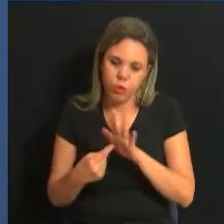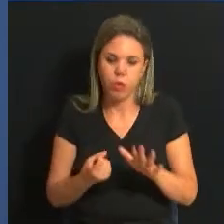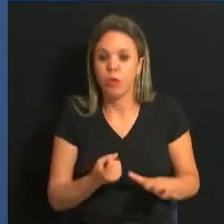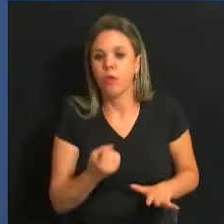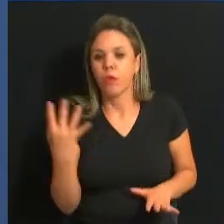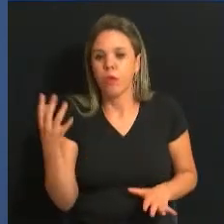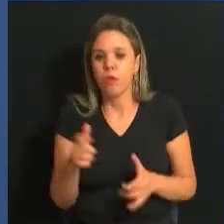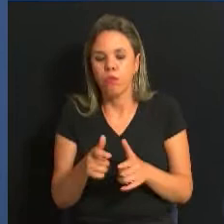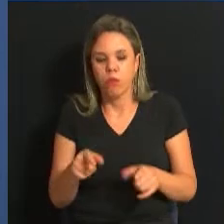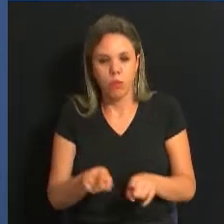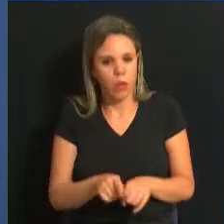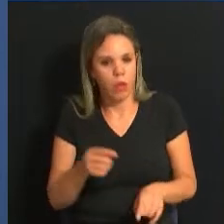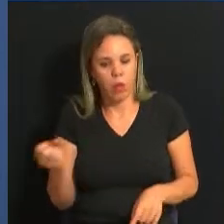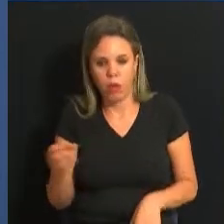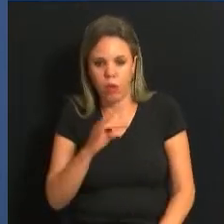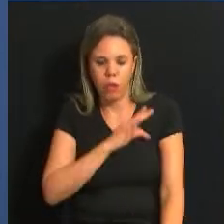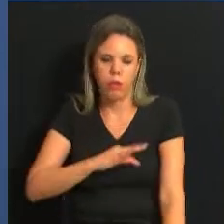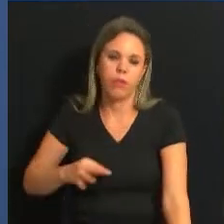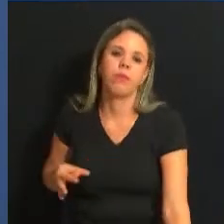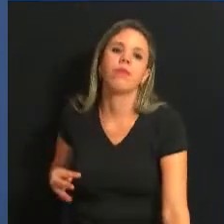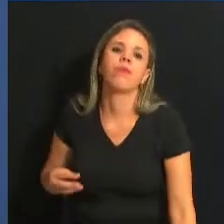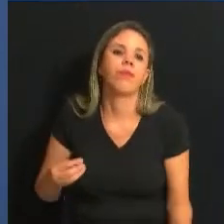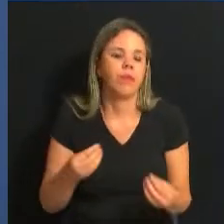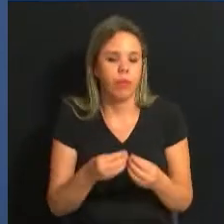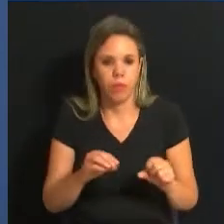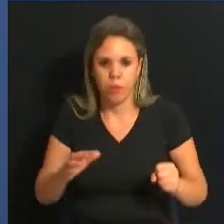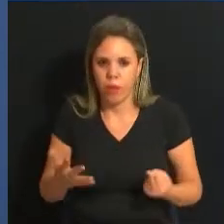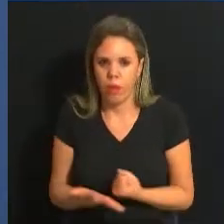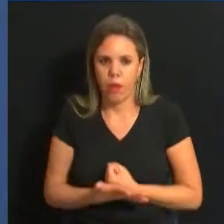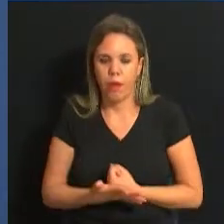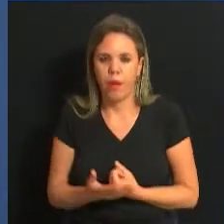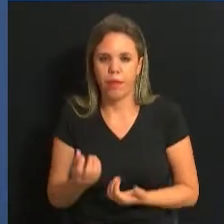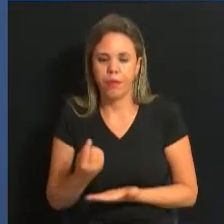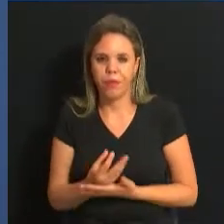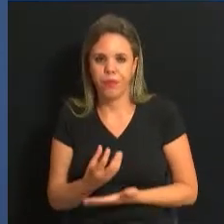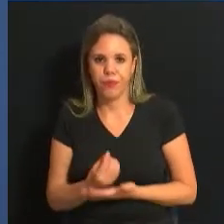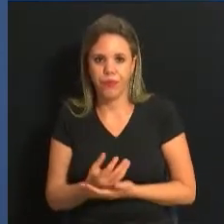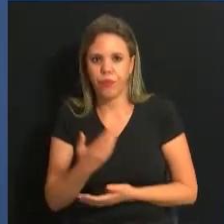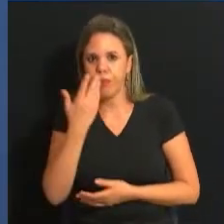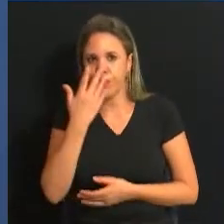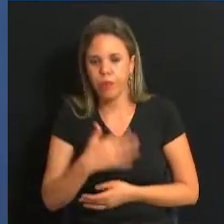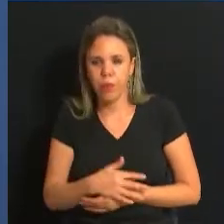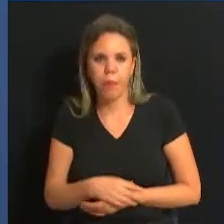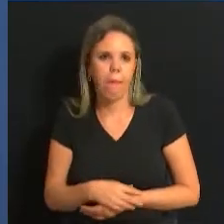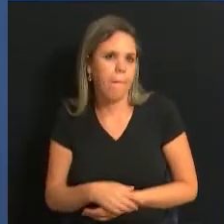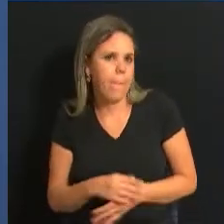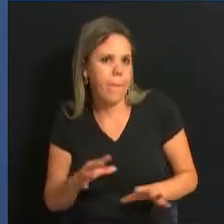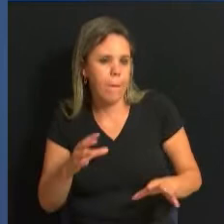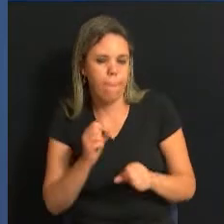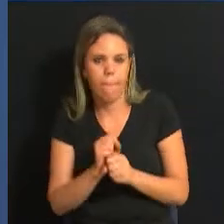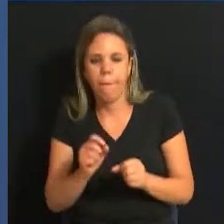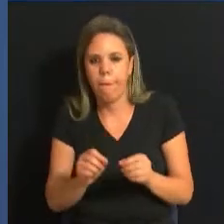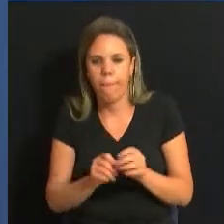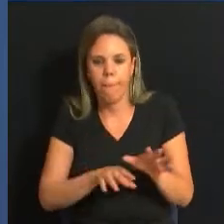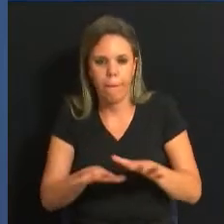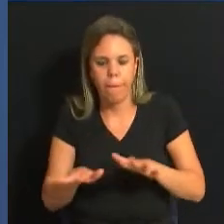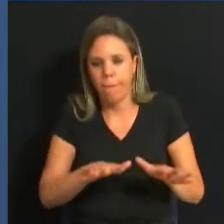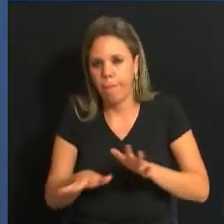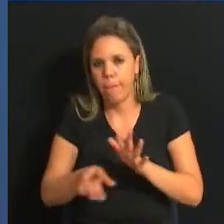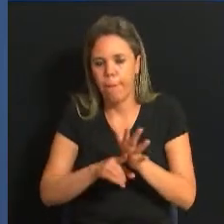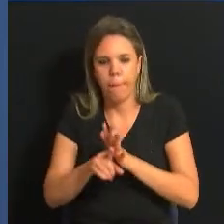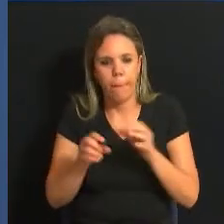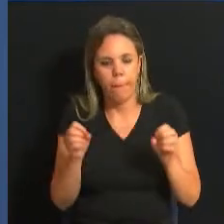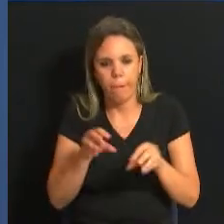técnica chamada Impactos da Pandemia na Alfabetização de Crianças, todos feitos pelo movimento Todos pela